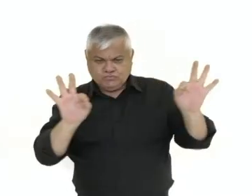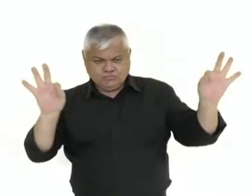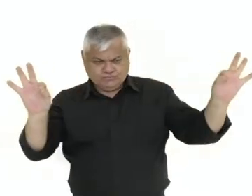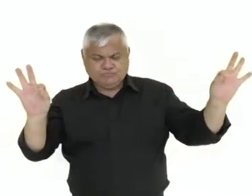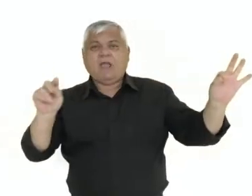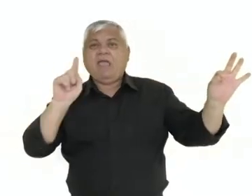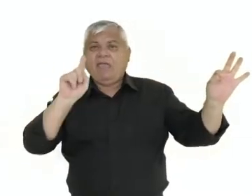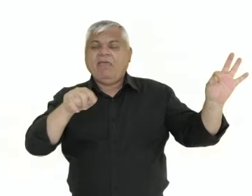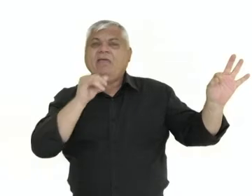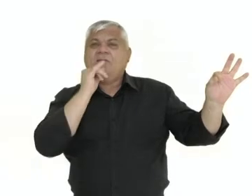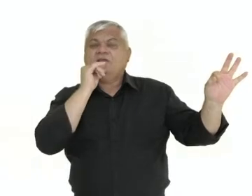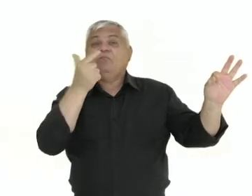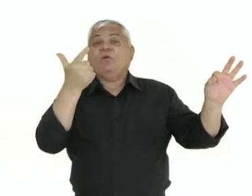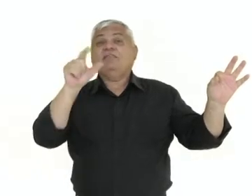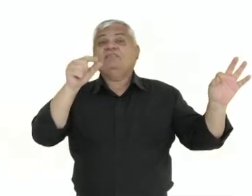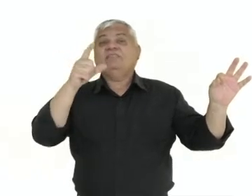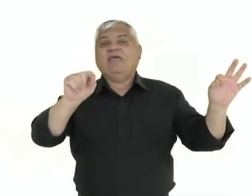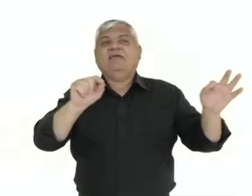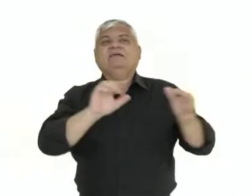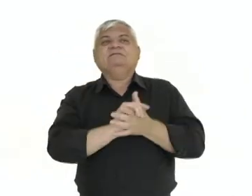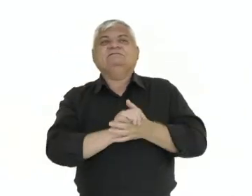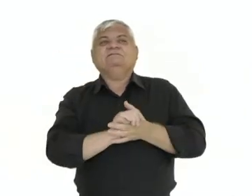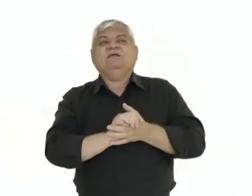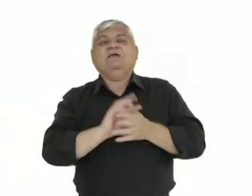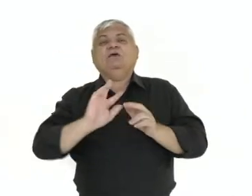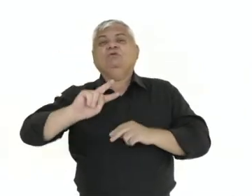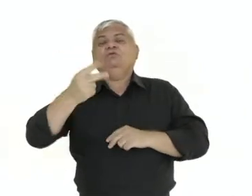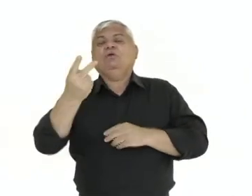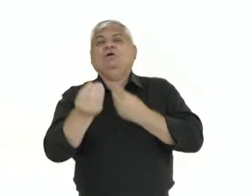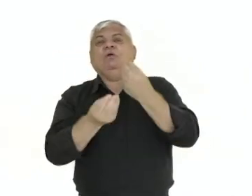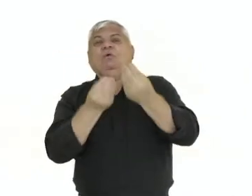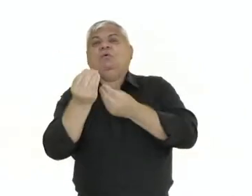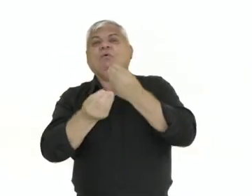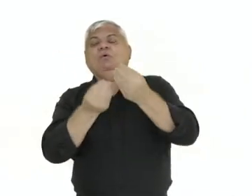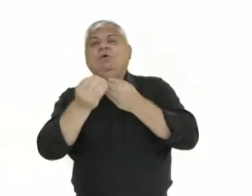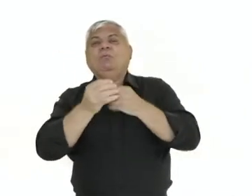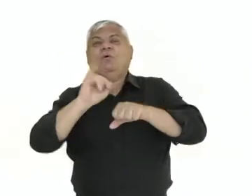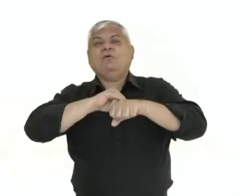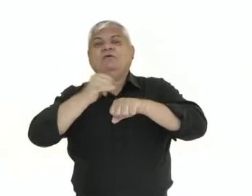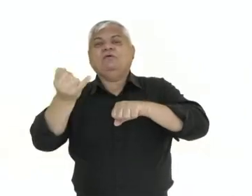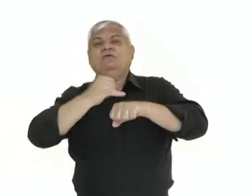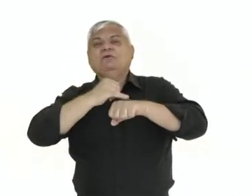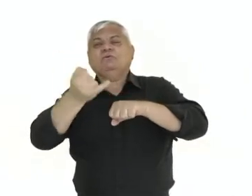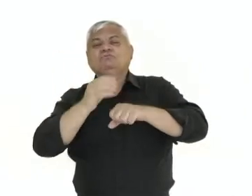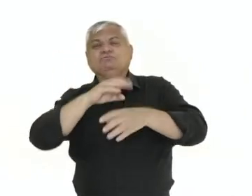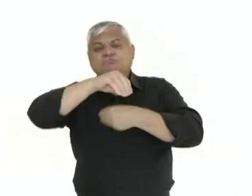decimal de base 10 do inverso da respectiva concentração de íons